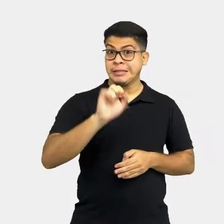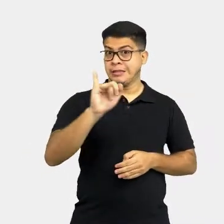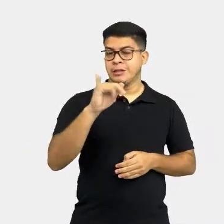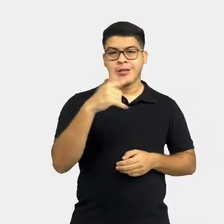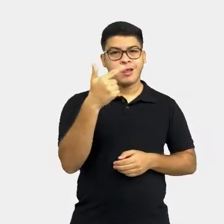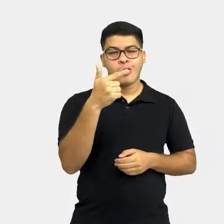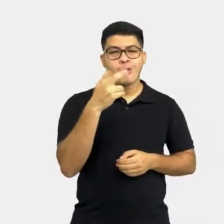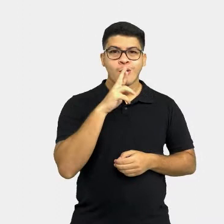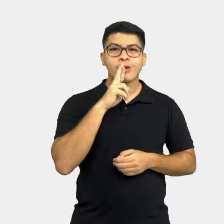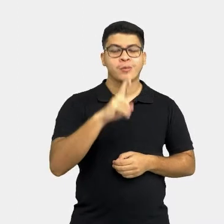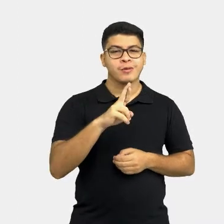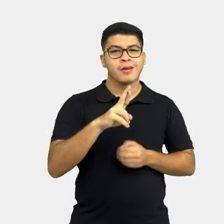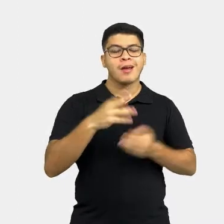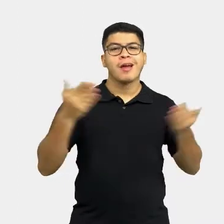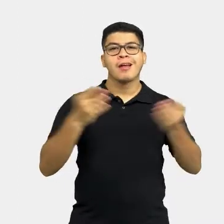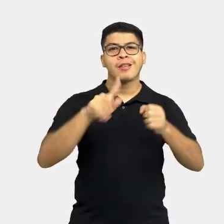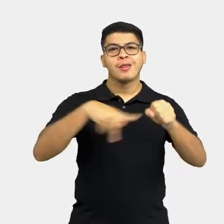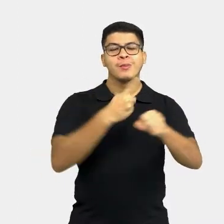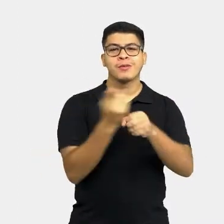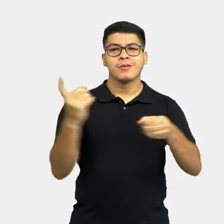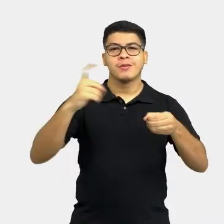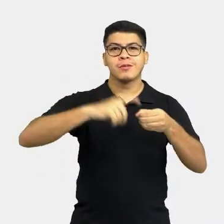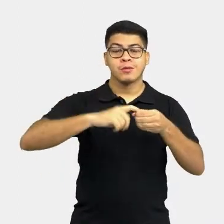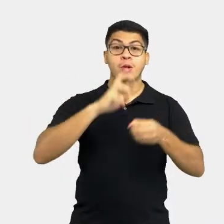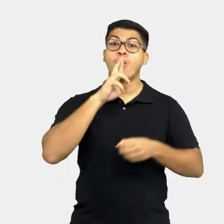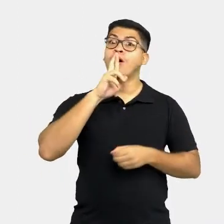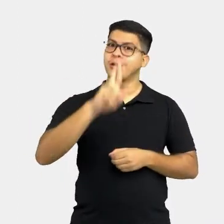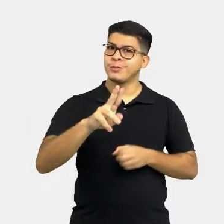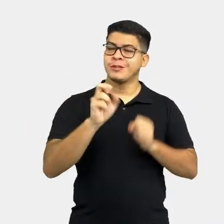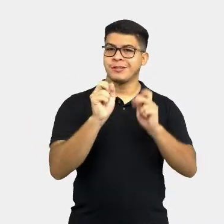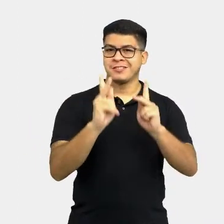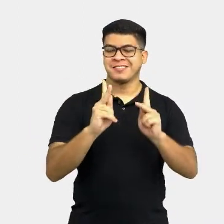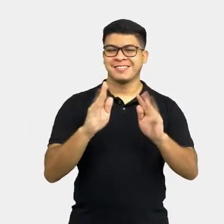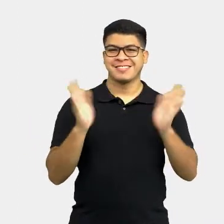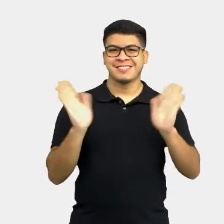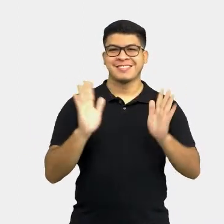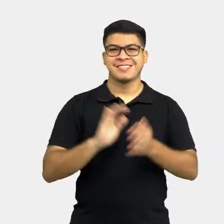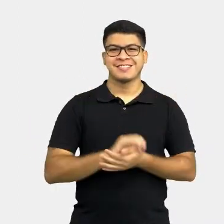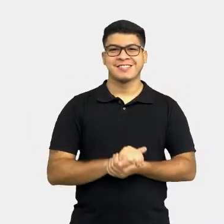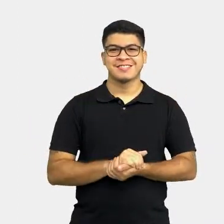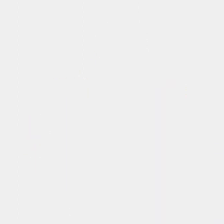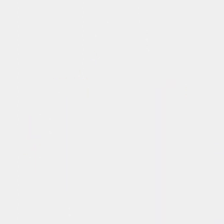respondeu e daqui a pouco eu retorno com a resposta dessa questão, hein? Até daqui a pouco.